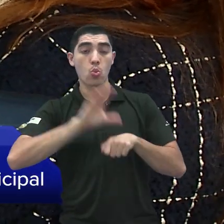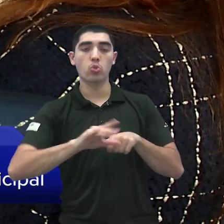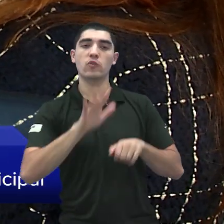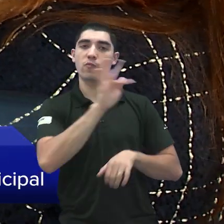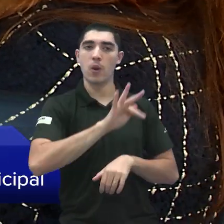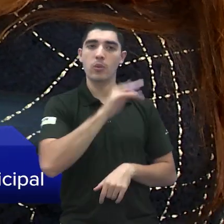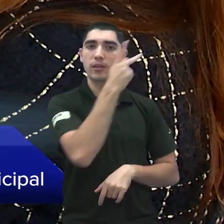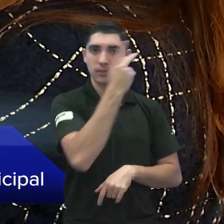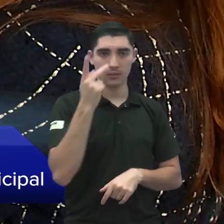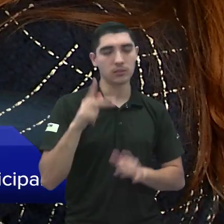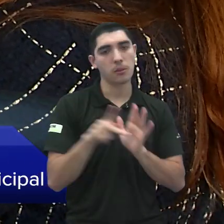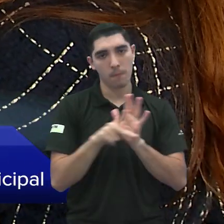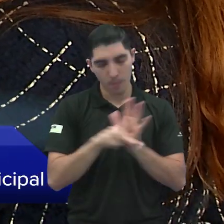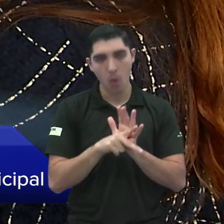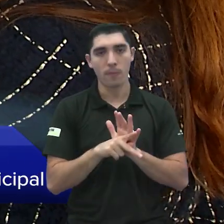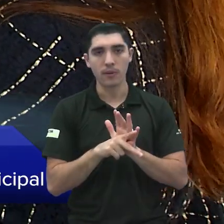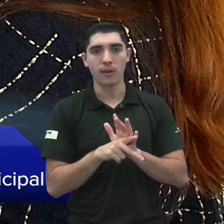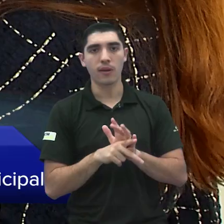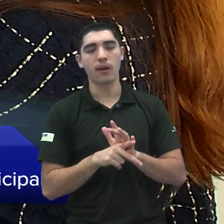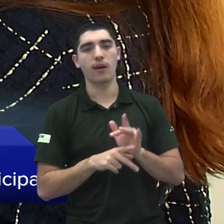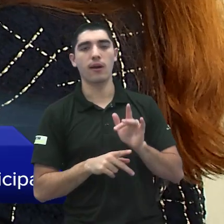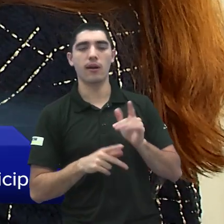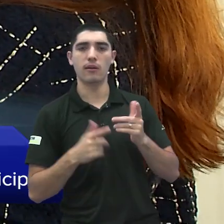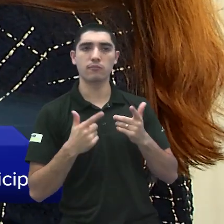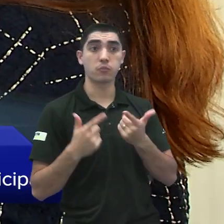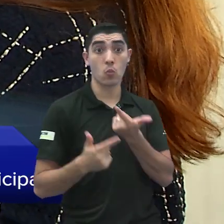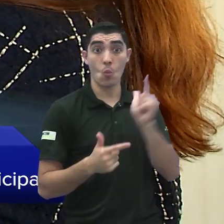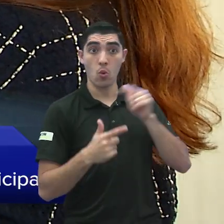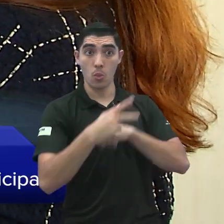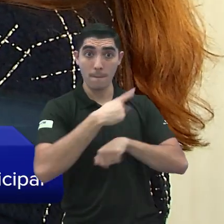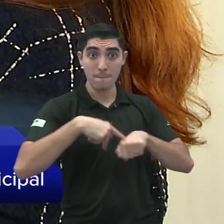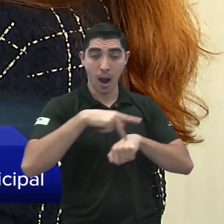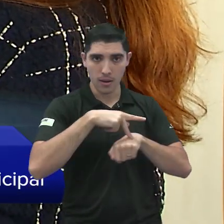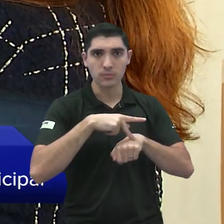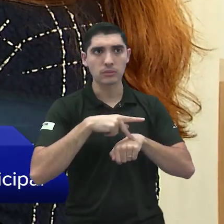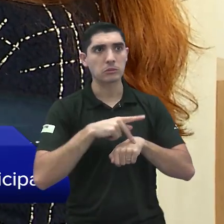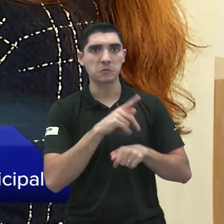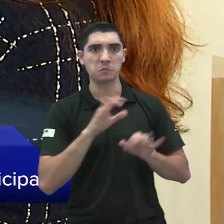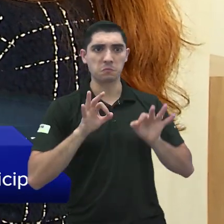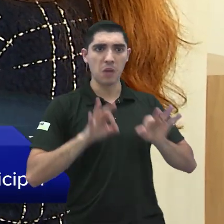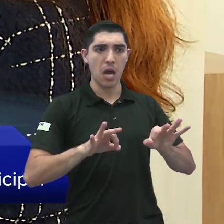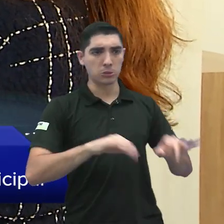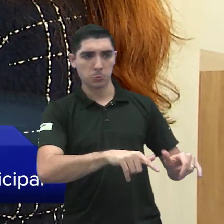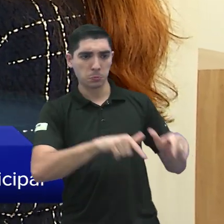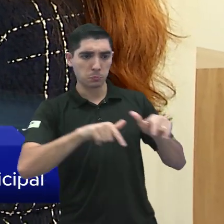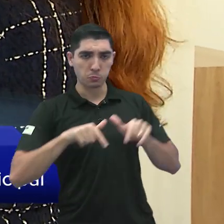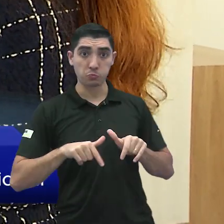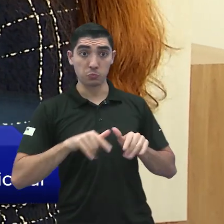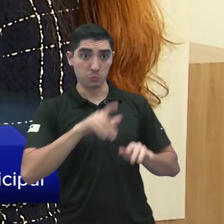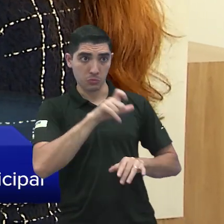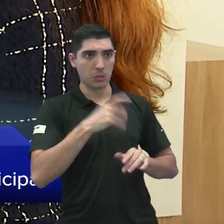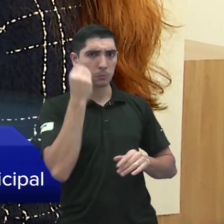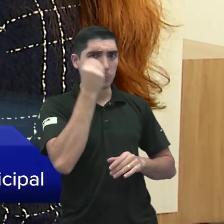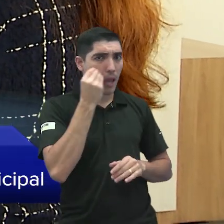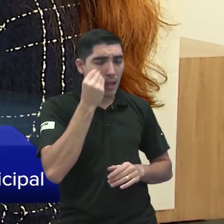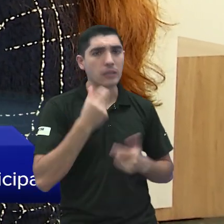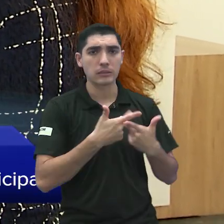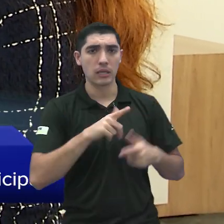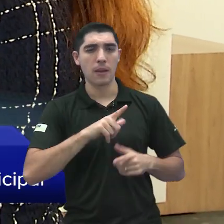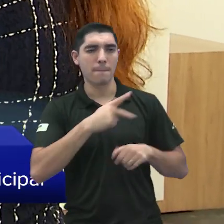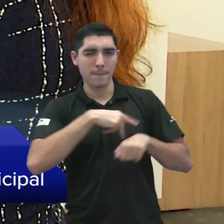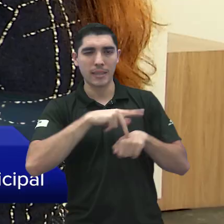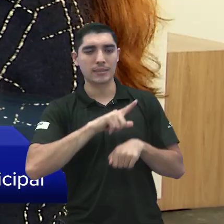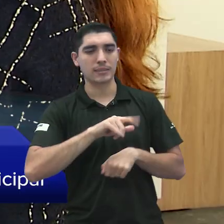de Belas Artes de Lisboa, então tem bastante bagagem que vai poder ser explorada aí durante os encontros no